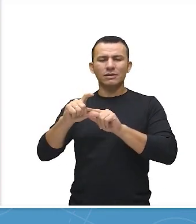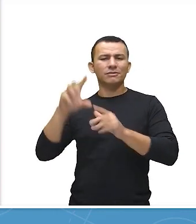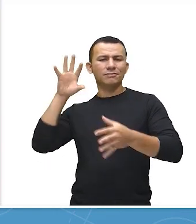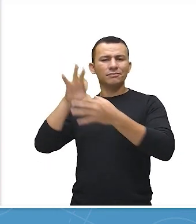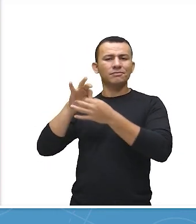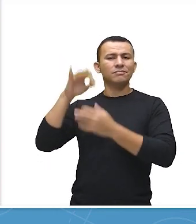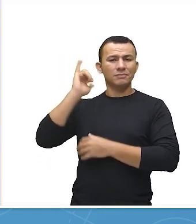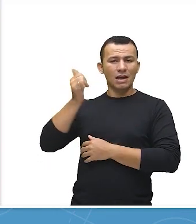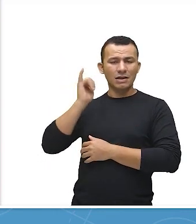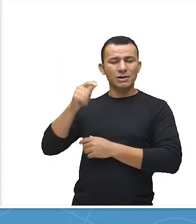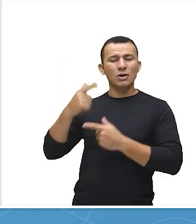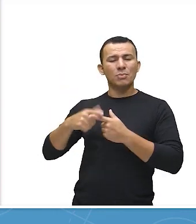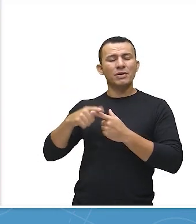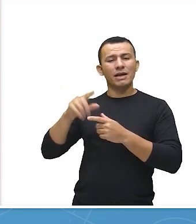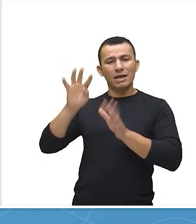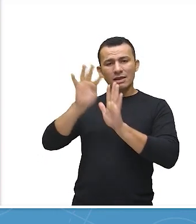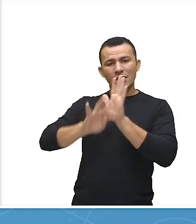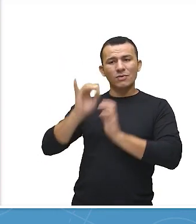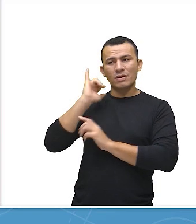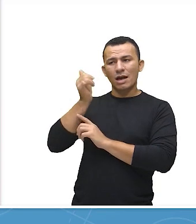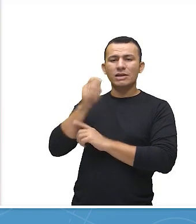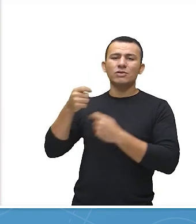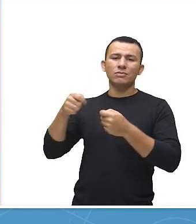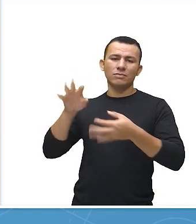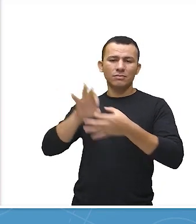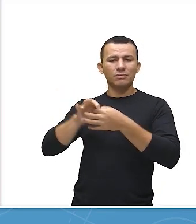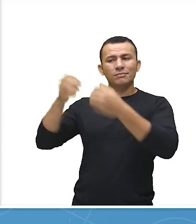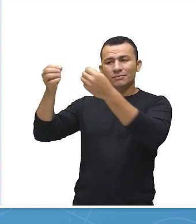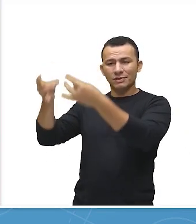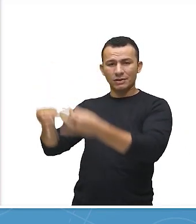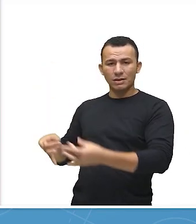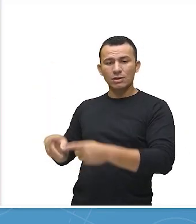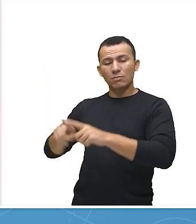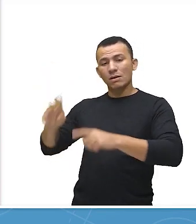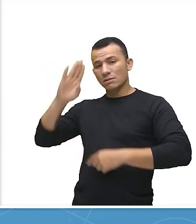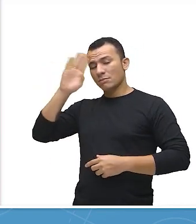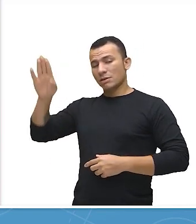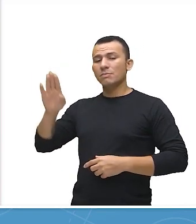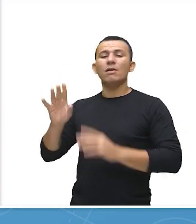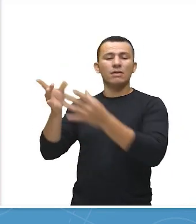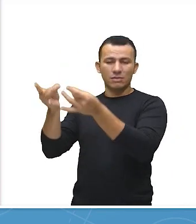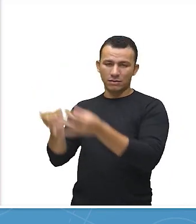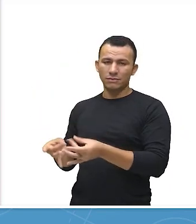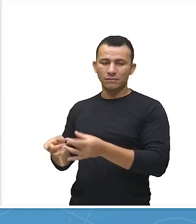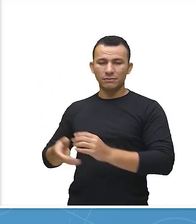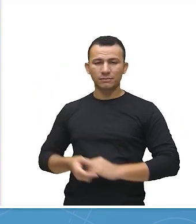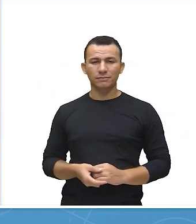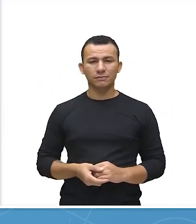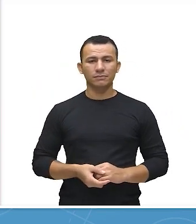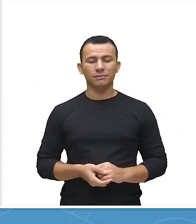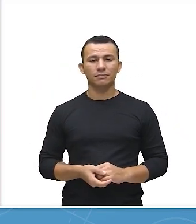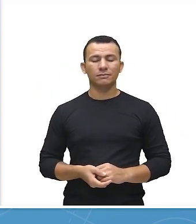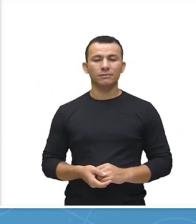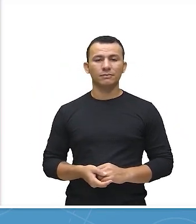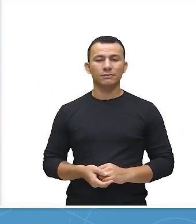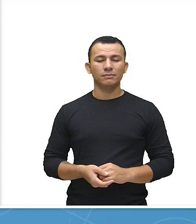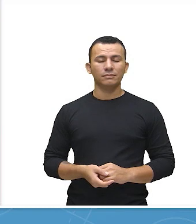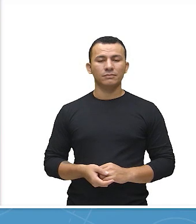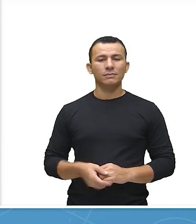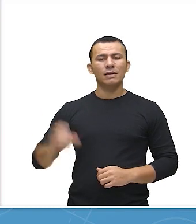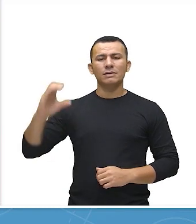narração. Por quê? Porque os textos narrativos eles precisam da descrição, mas o que predomina nesse trecho é a descrição, ok? Não pode ser a letra